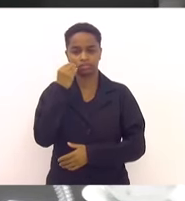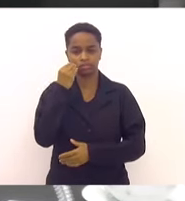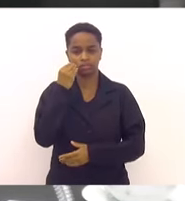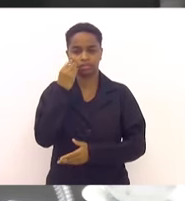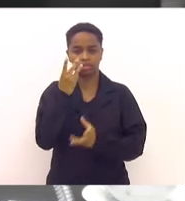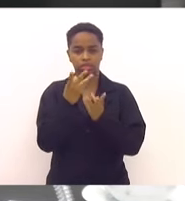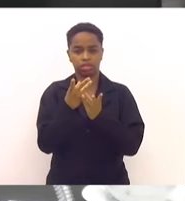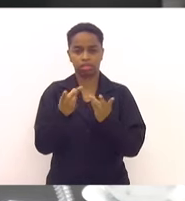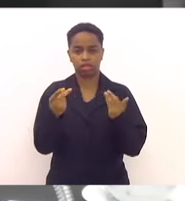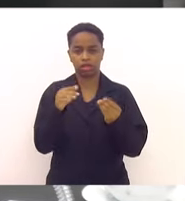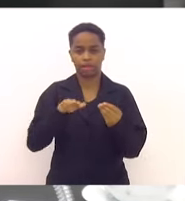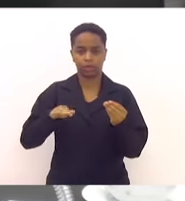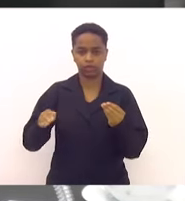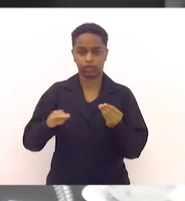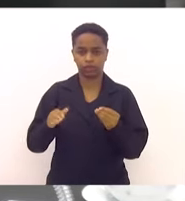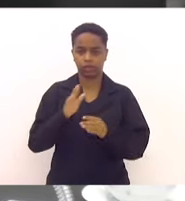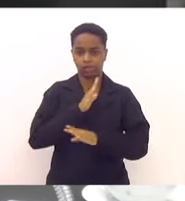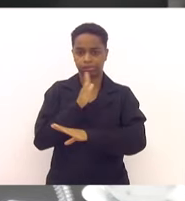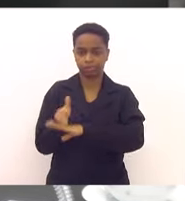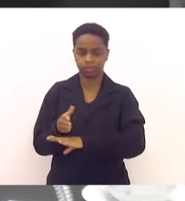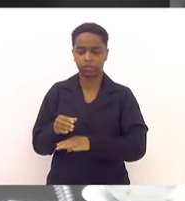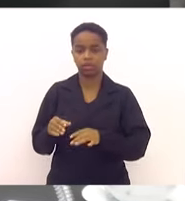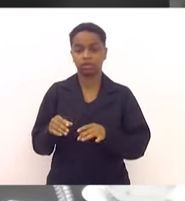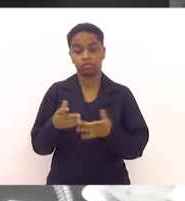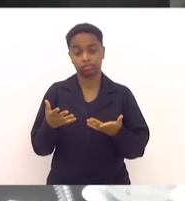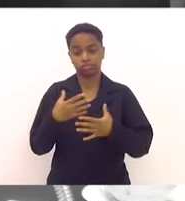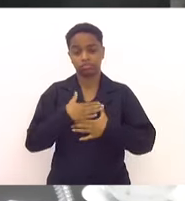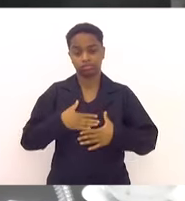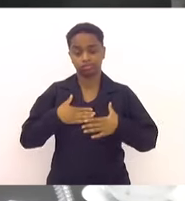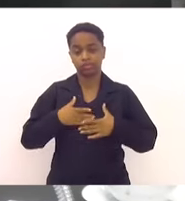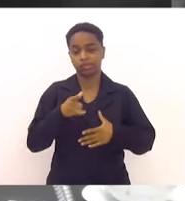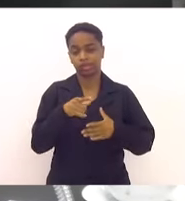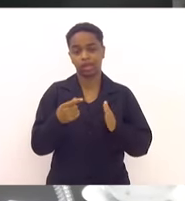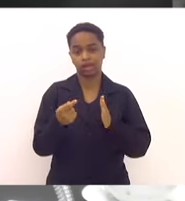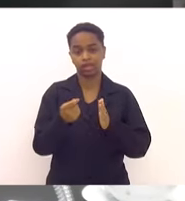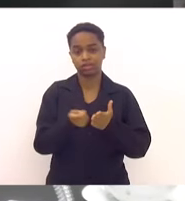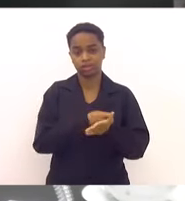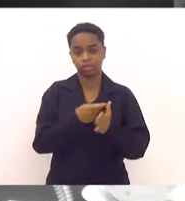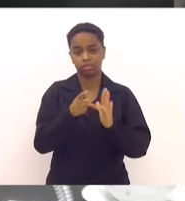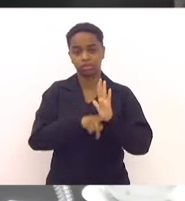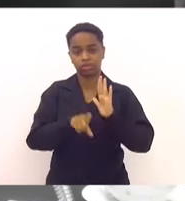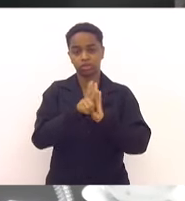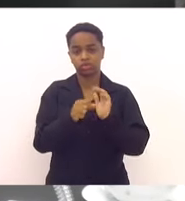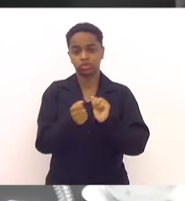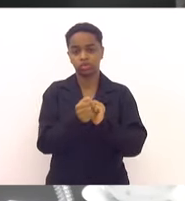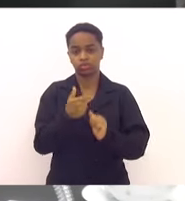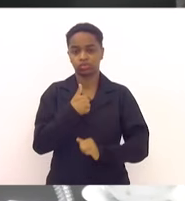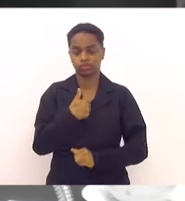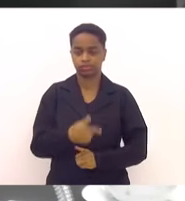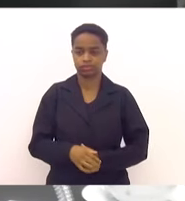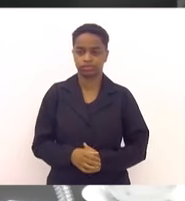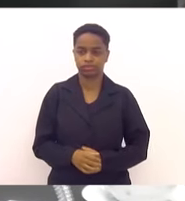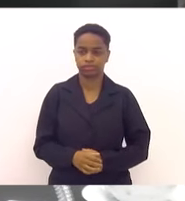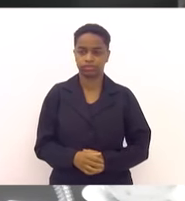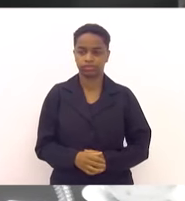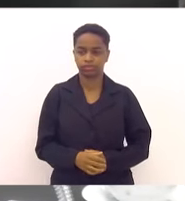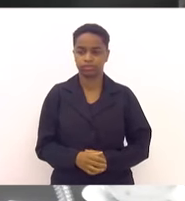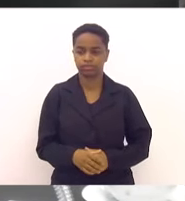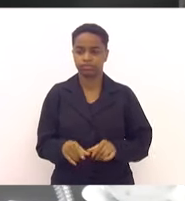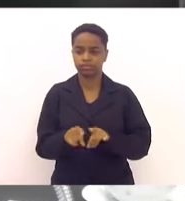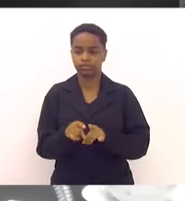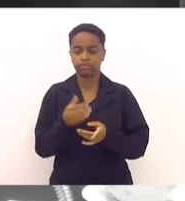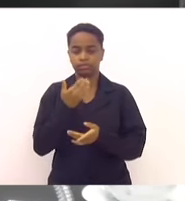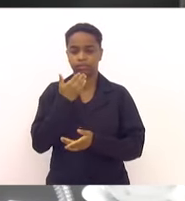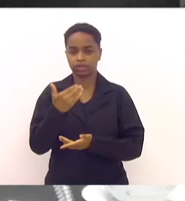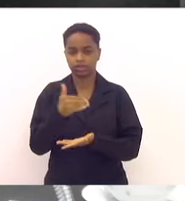Muita honra ter Vossa Excelência como signatária do projeto junto comigo. Pedir que aqui a Secretaria da